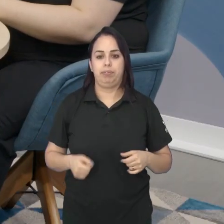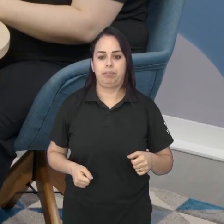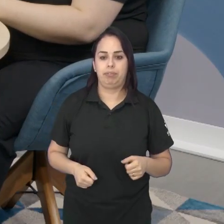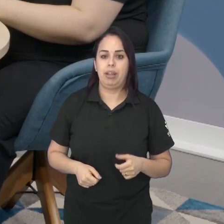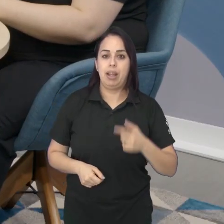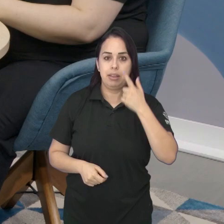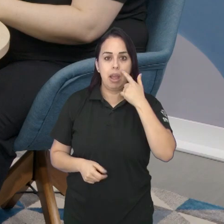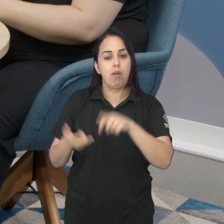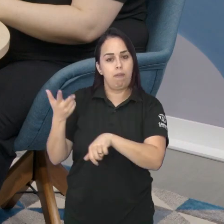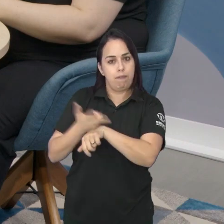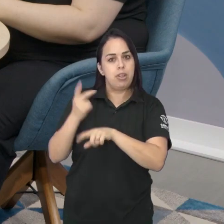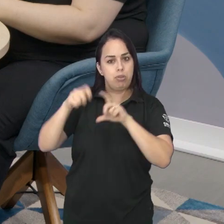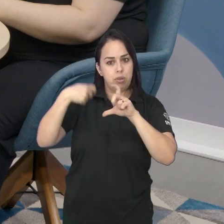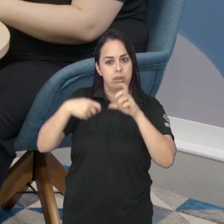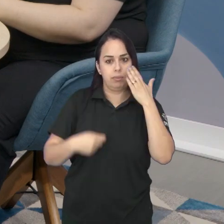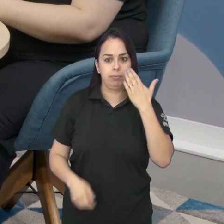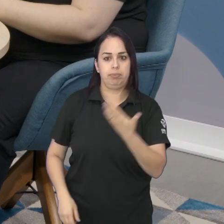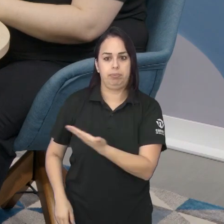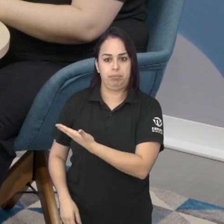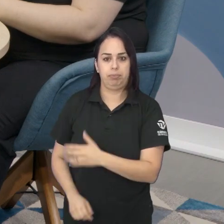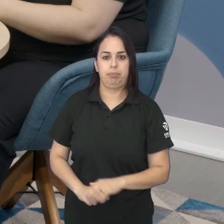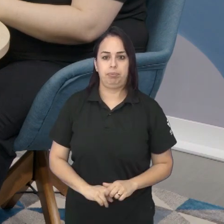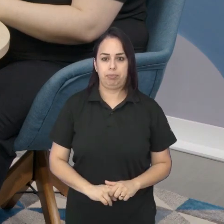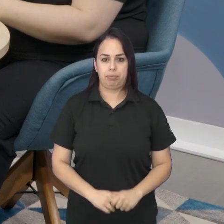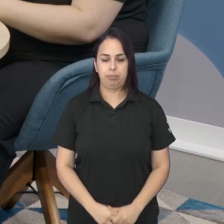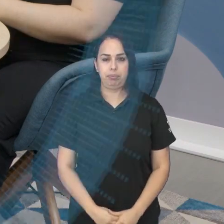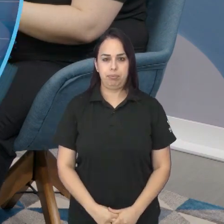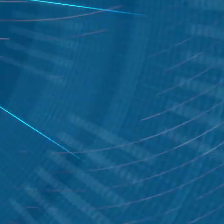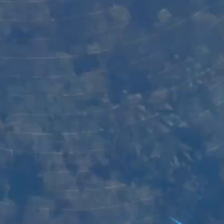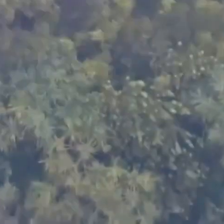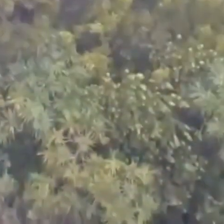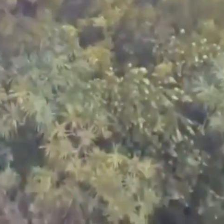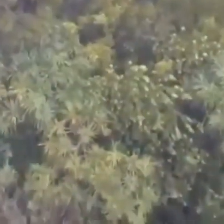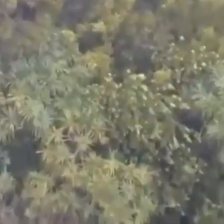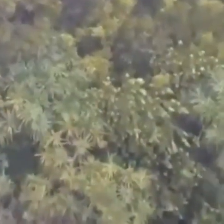falou das cabeças d'água, a gente tem até um vídeo que a gente separou.